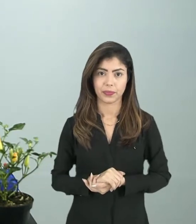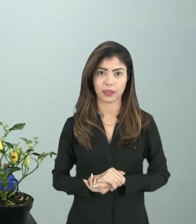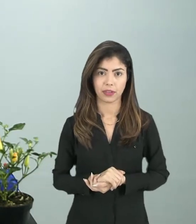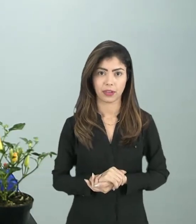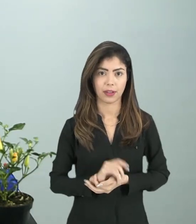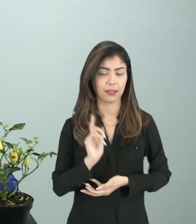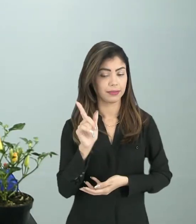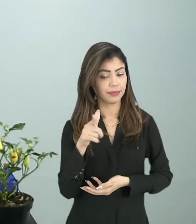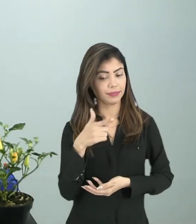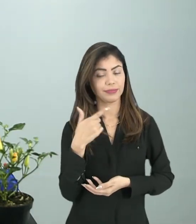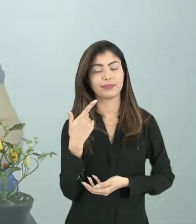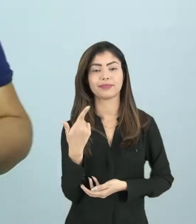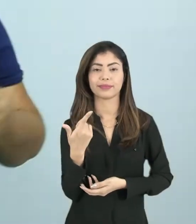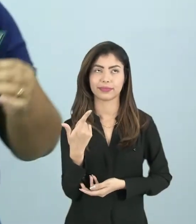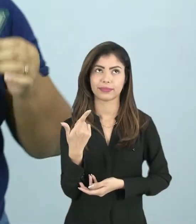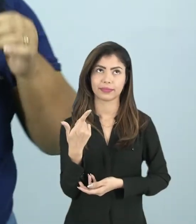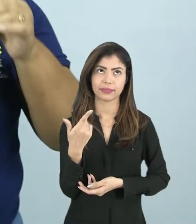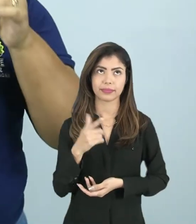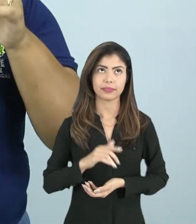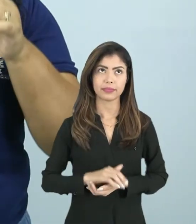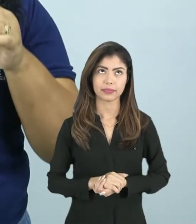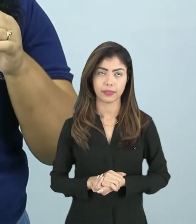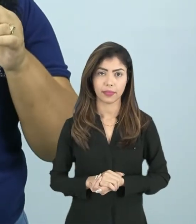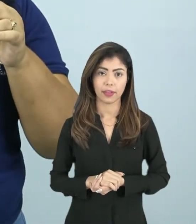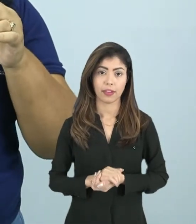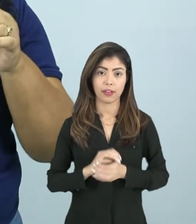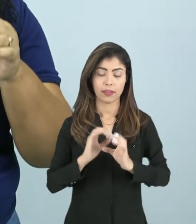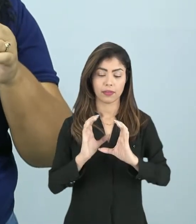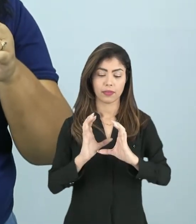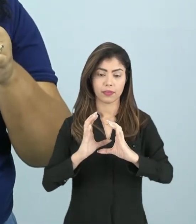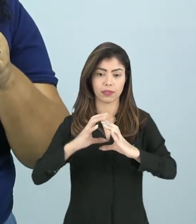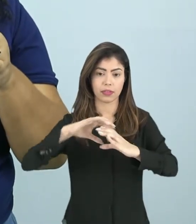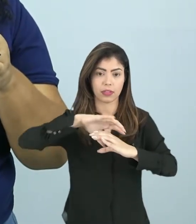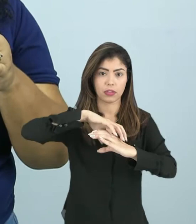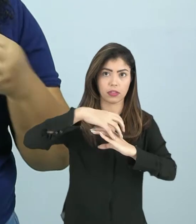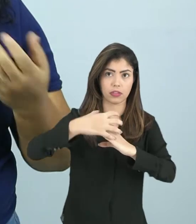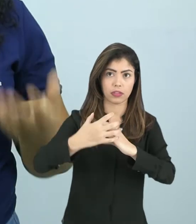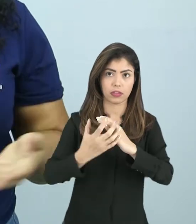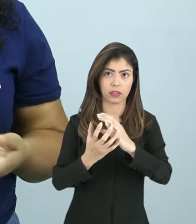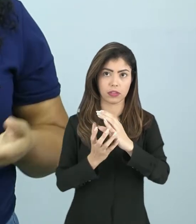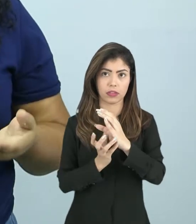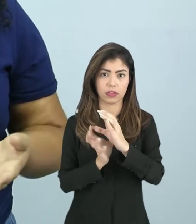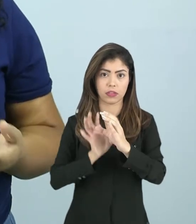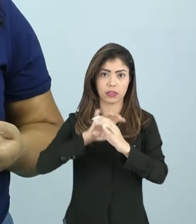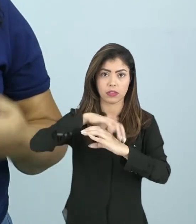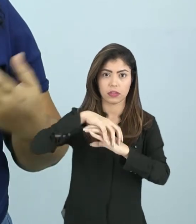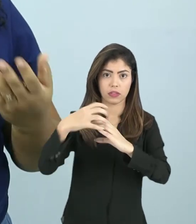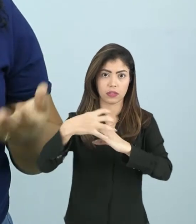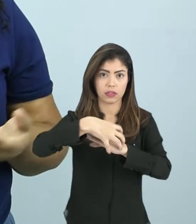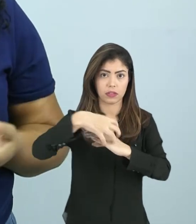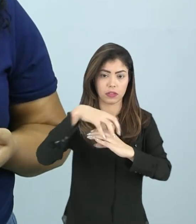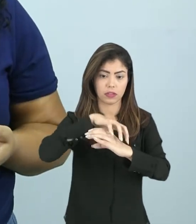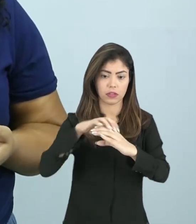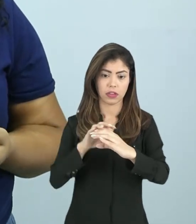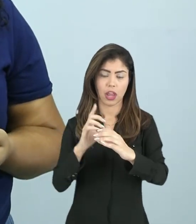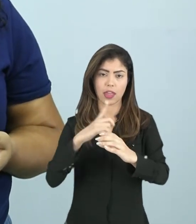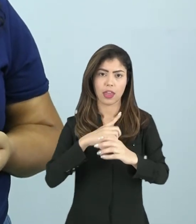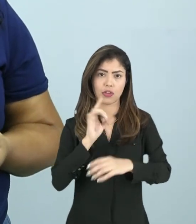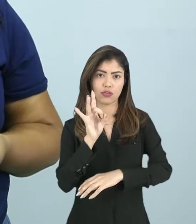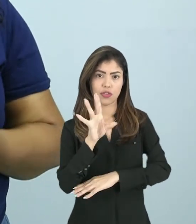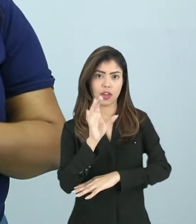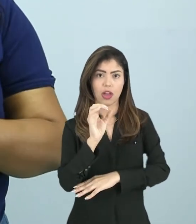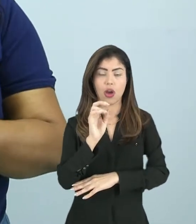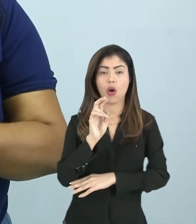Tenho outra hortaliça, que é o repolho. Geralmente o repolho é mais cultivado em hortas,